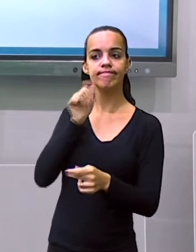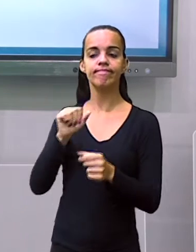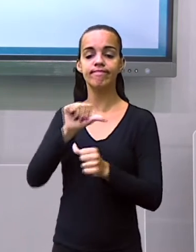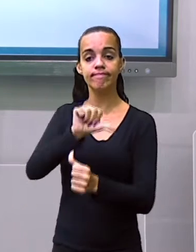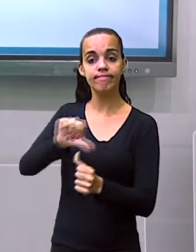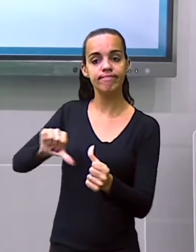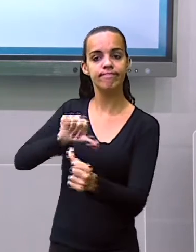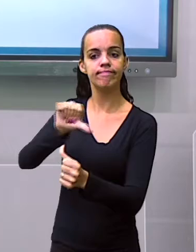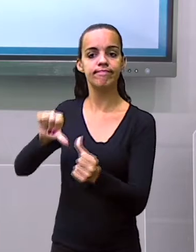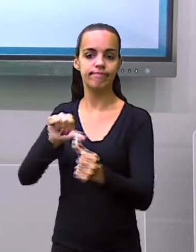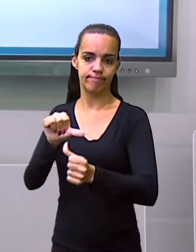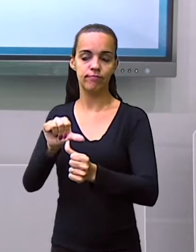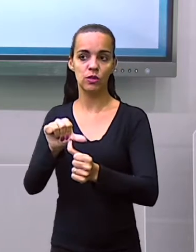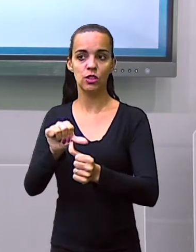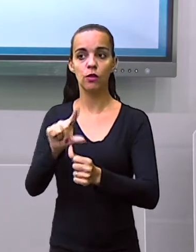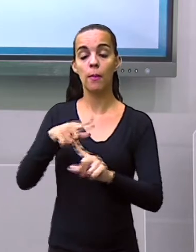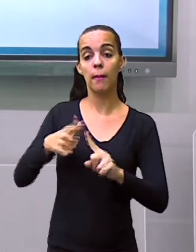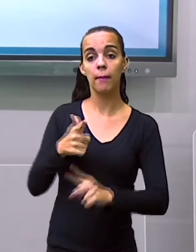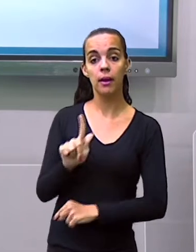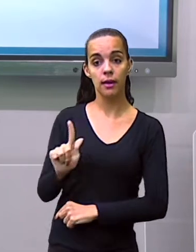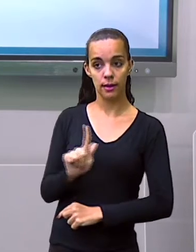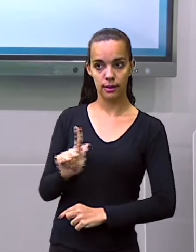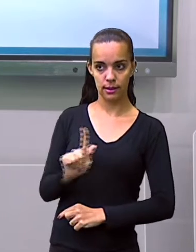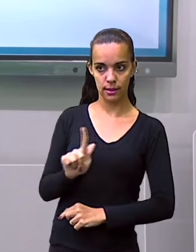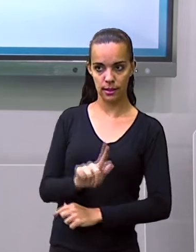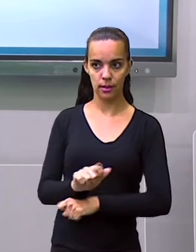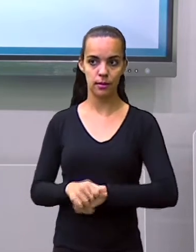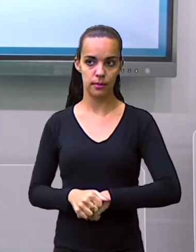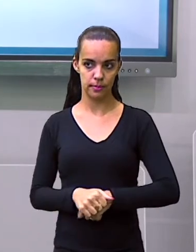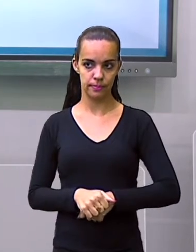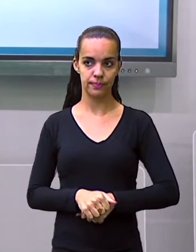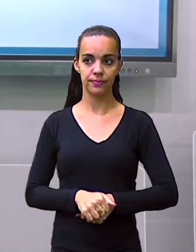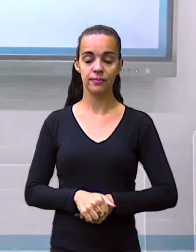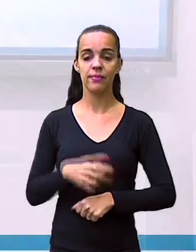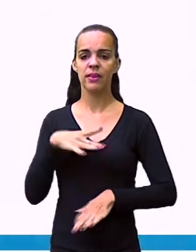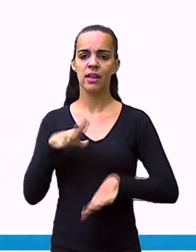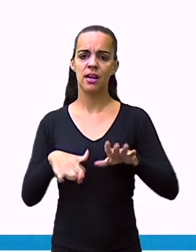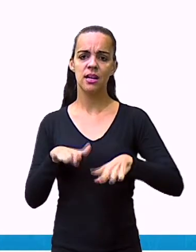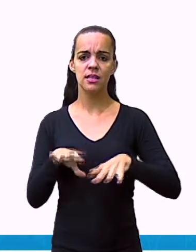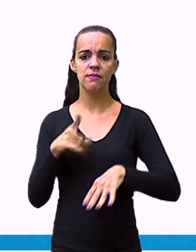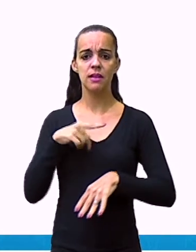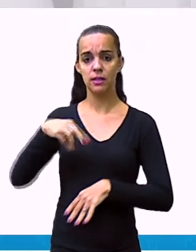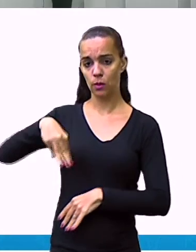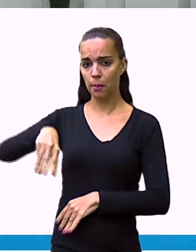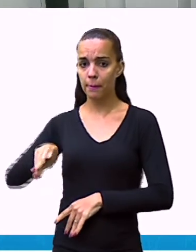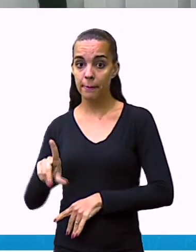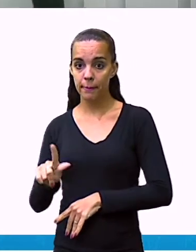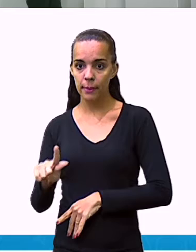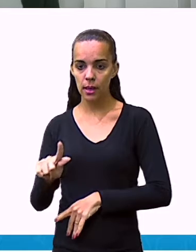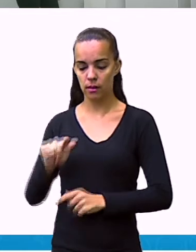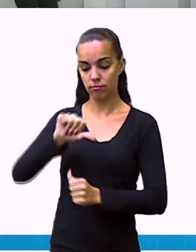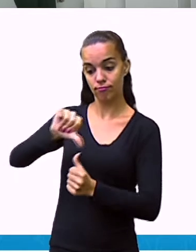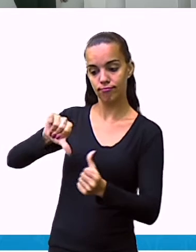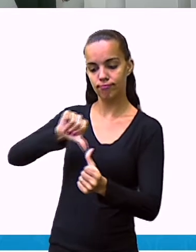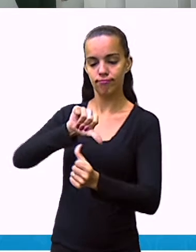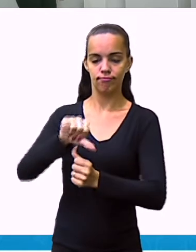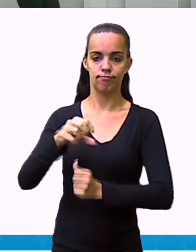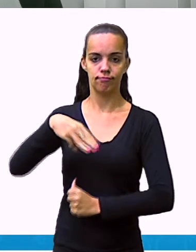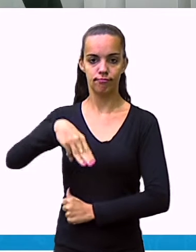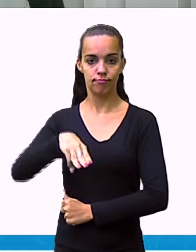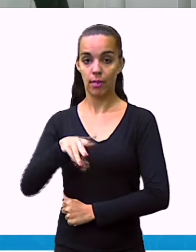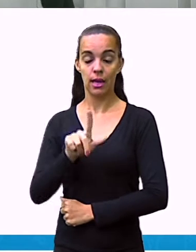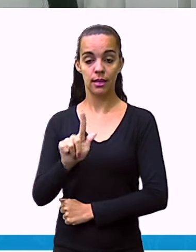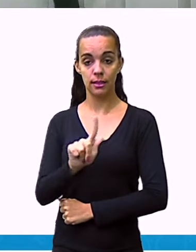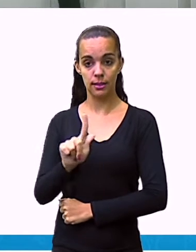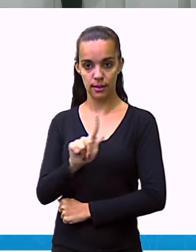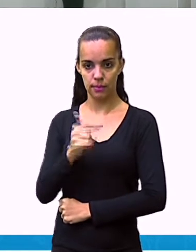transformar de miligrama para grama Olha a Sophie é daqui para cá o que que eu vou fazer